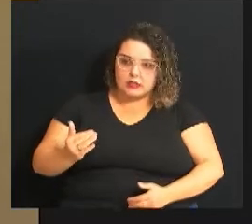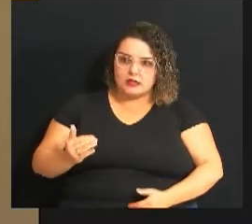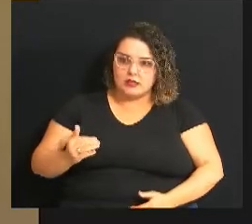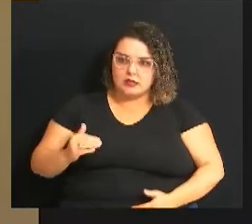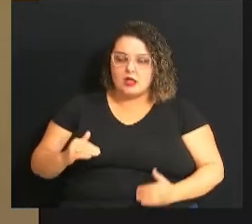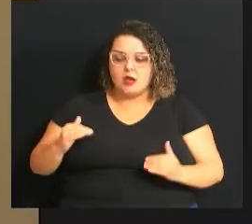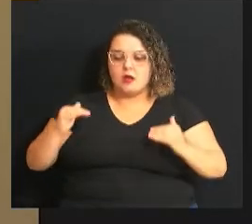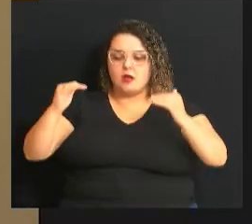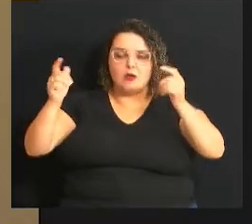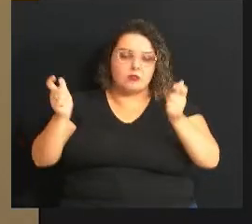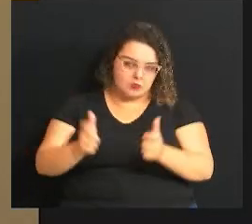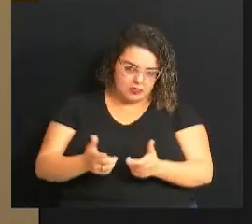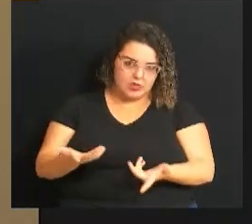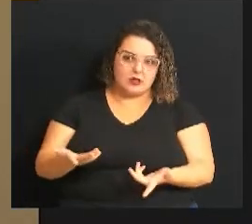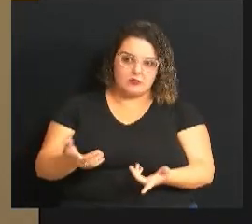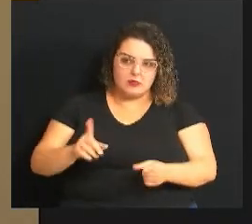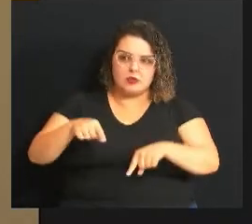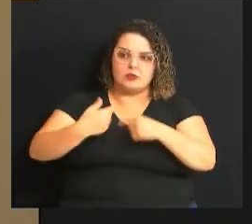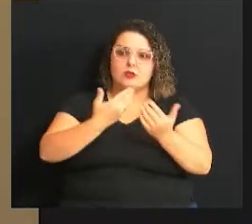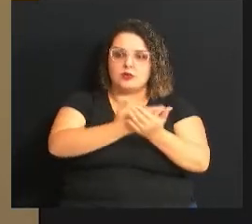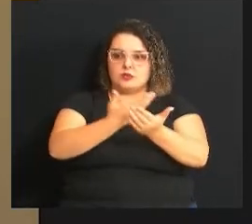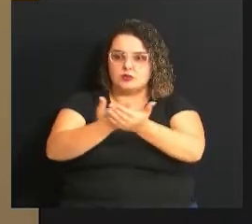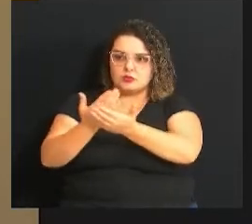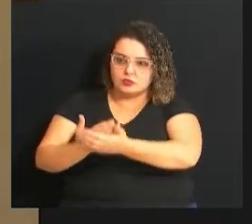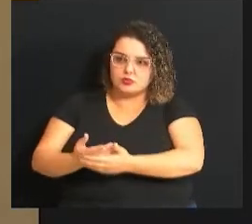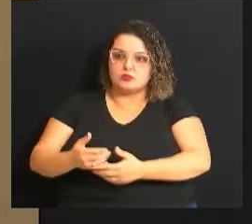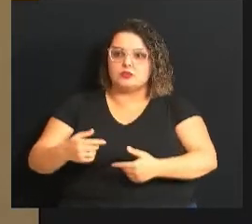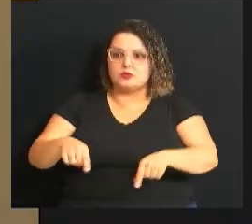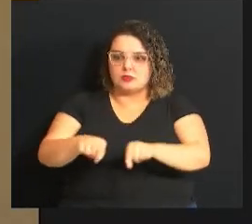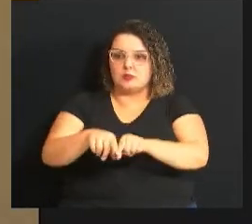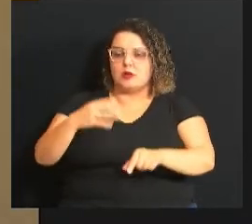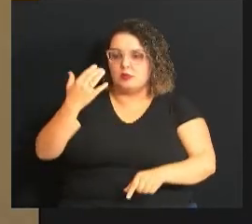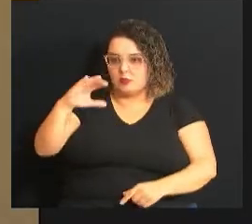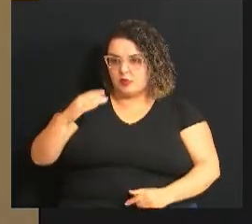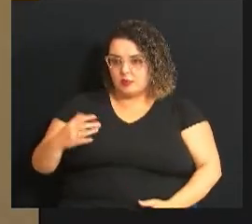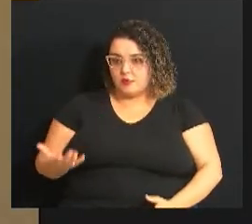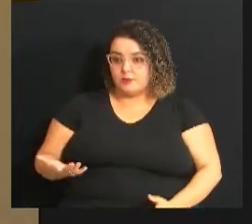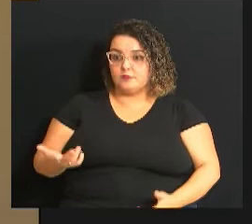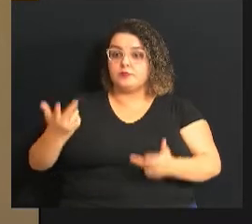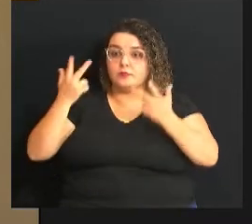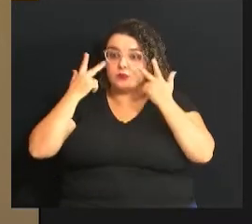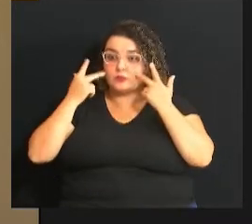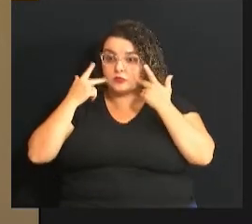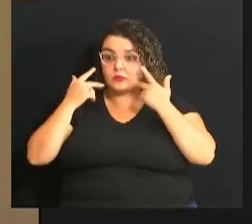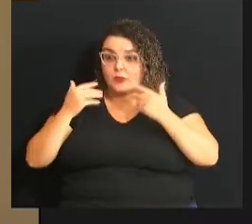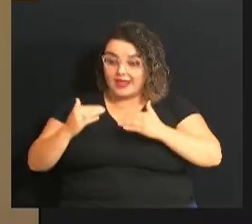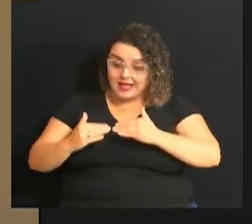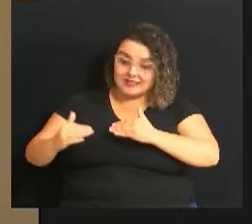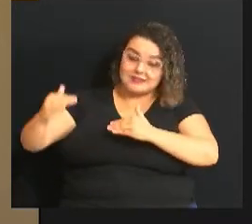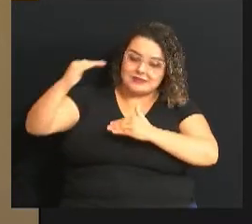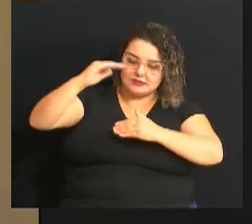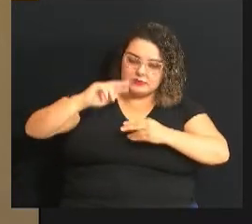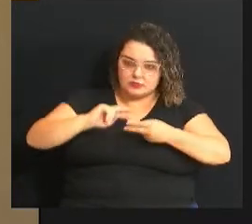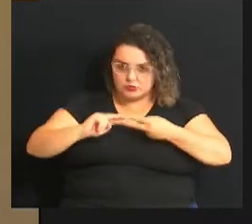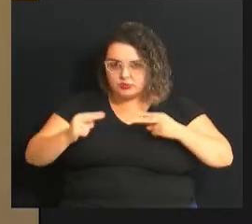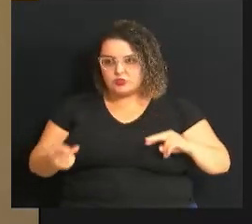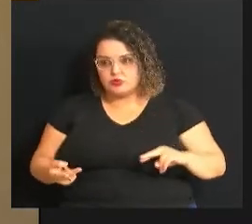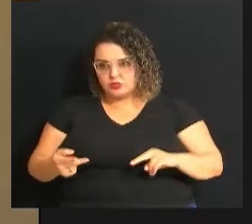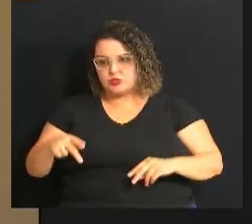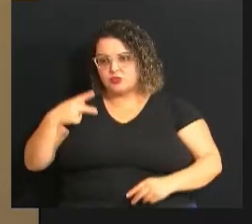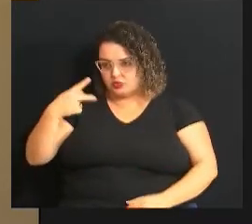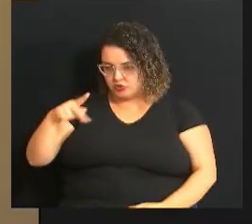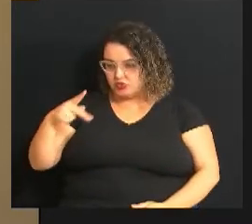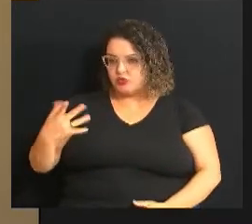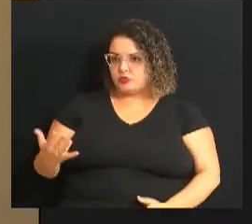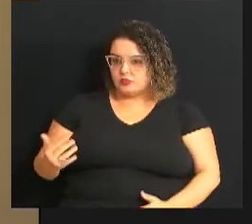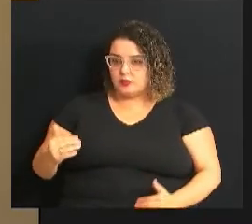aqui, mas em outros estudos publicados também. Mas como elas estão geralmente acima do padrão genético deles, mesmo que eles